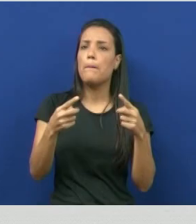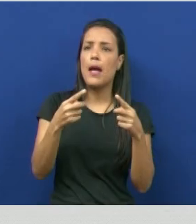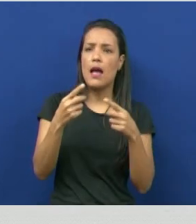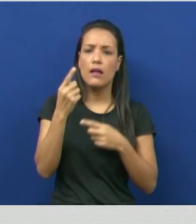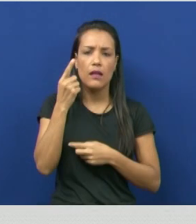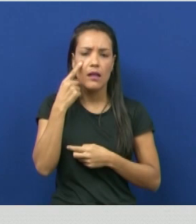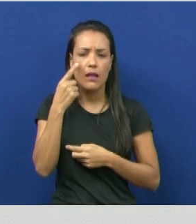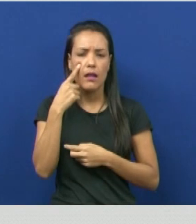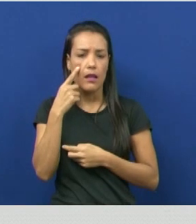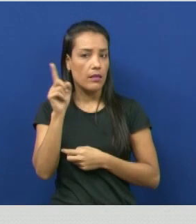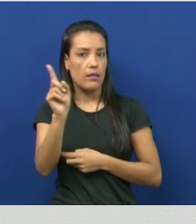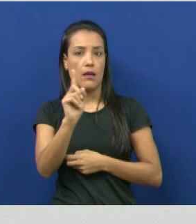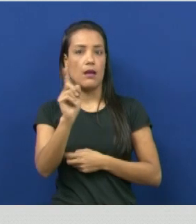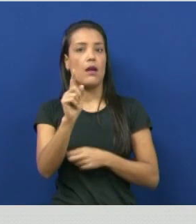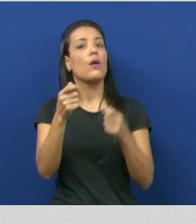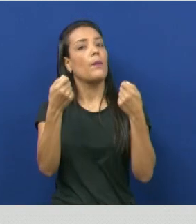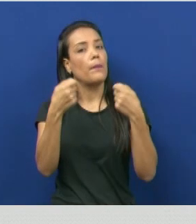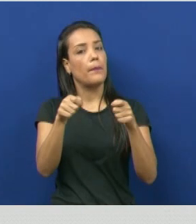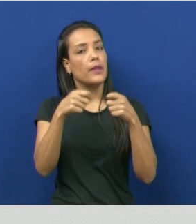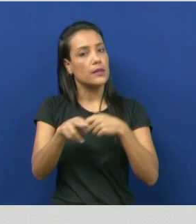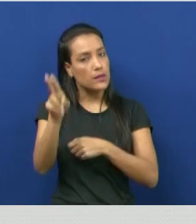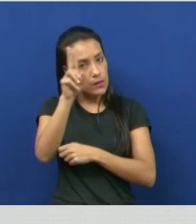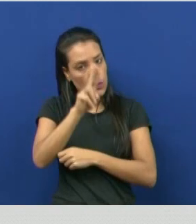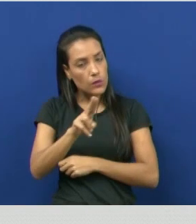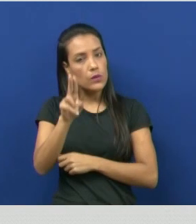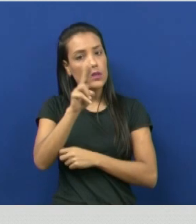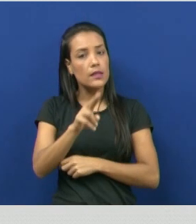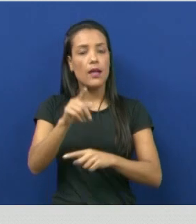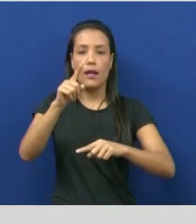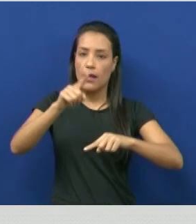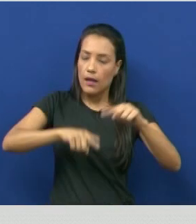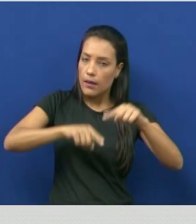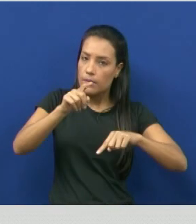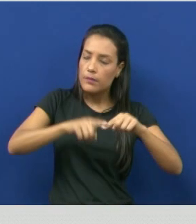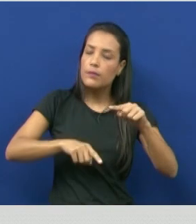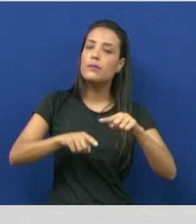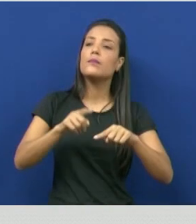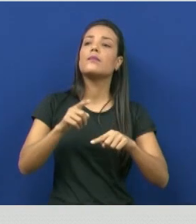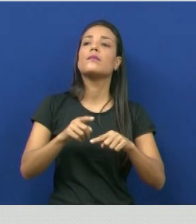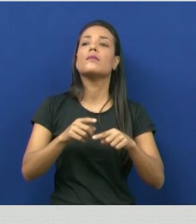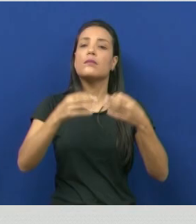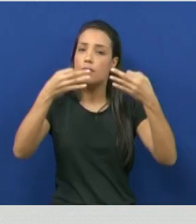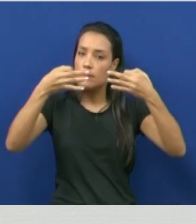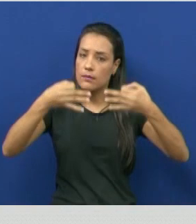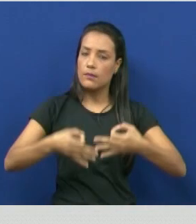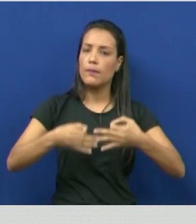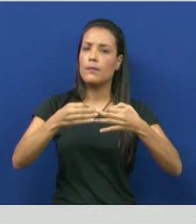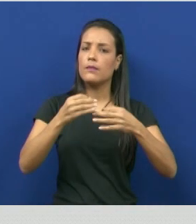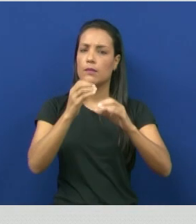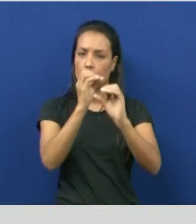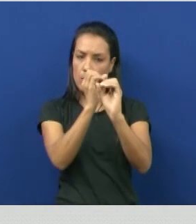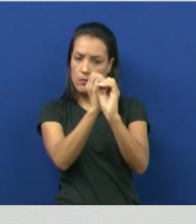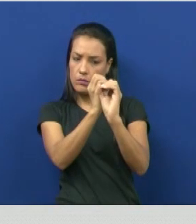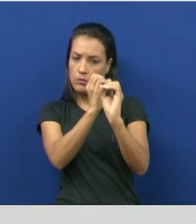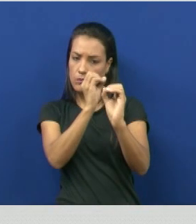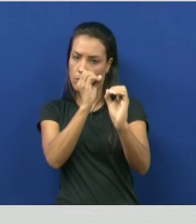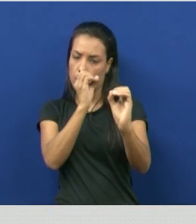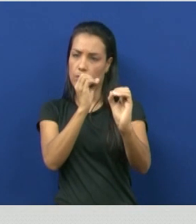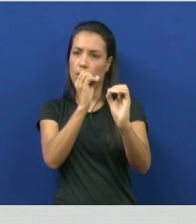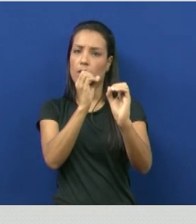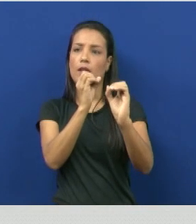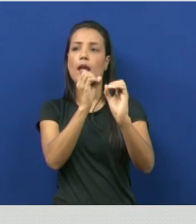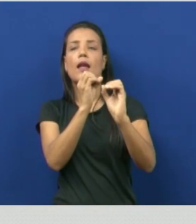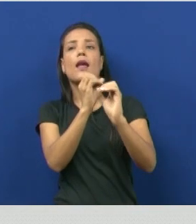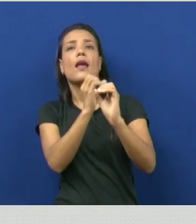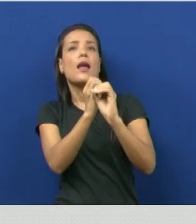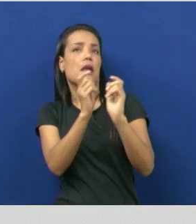nu. Só foram possíveis ser percebidas graças à utilização, primeiramente, de lunetas, que são um conjunto de